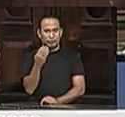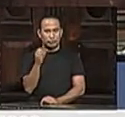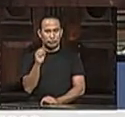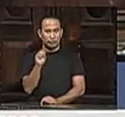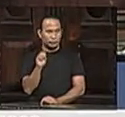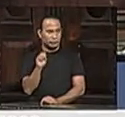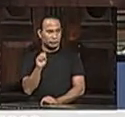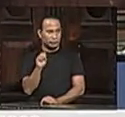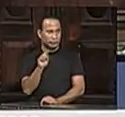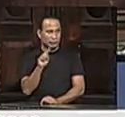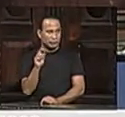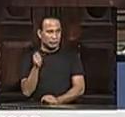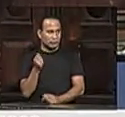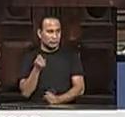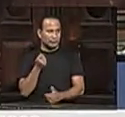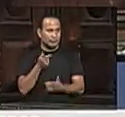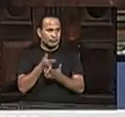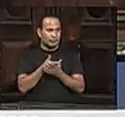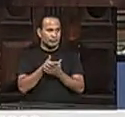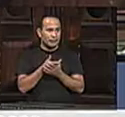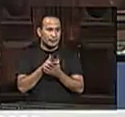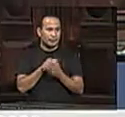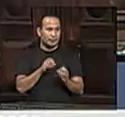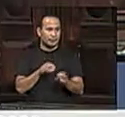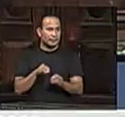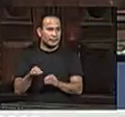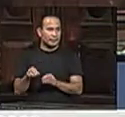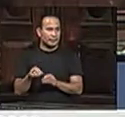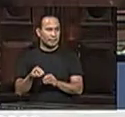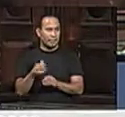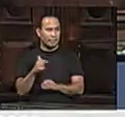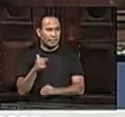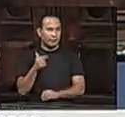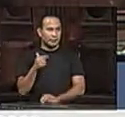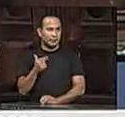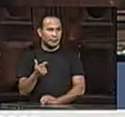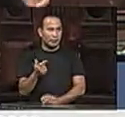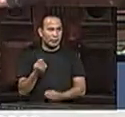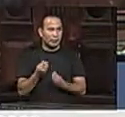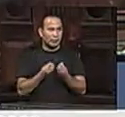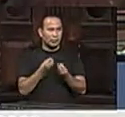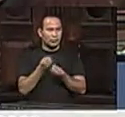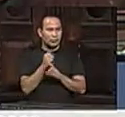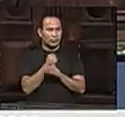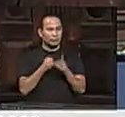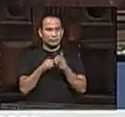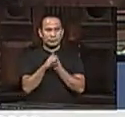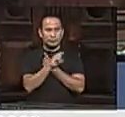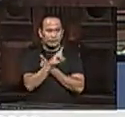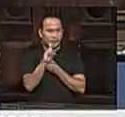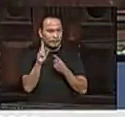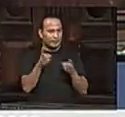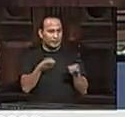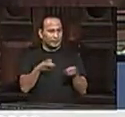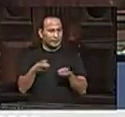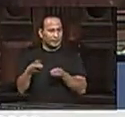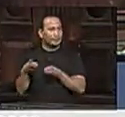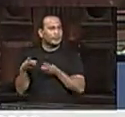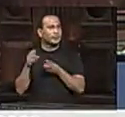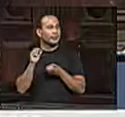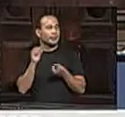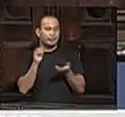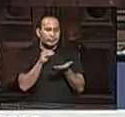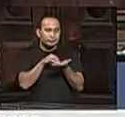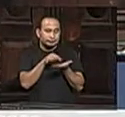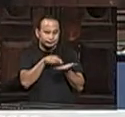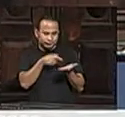que não foram aplicados na educação e não tem como a sociedade não perceber que esse recurso não